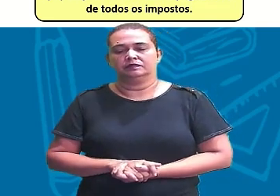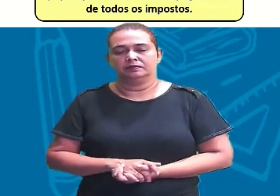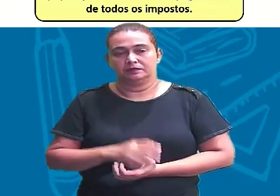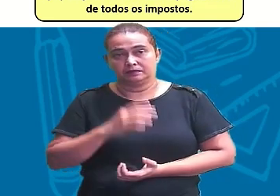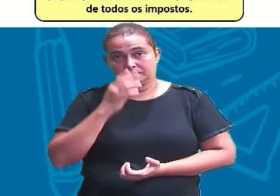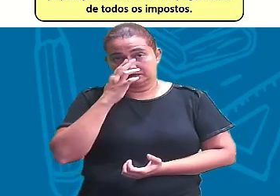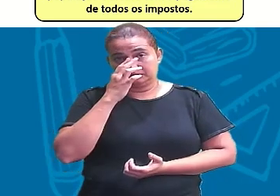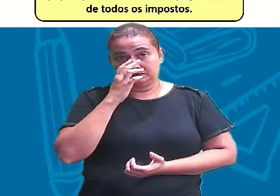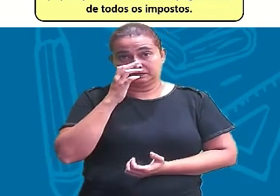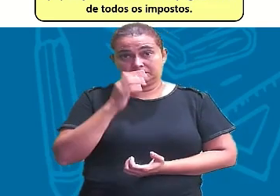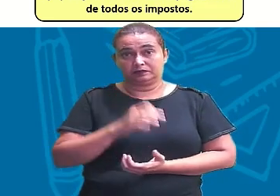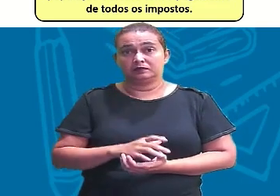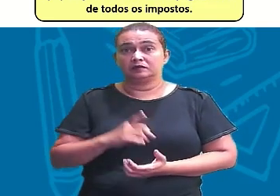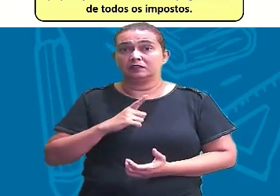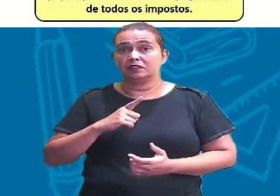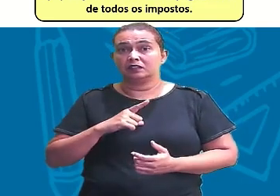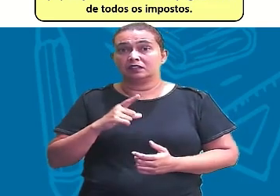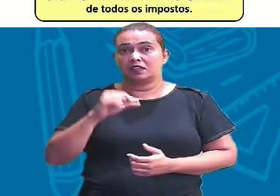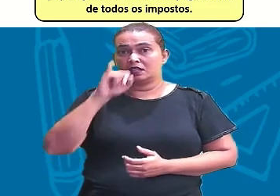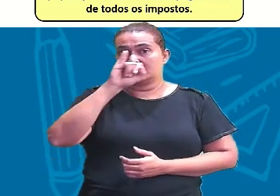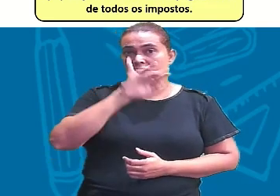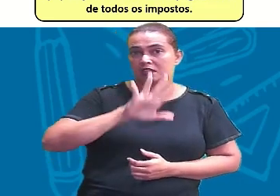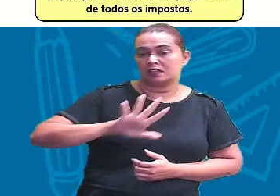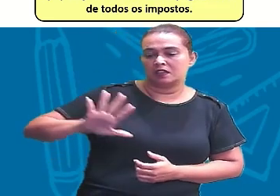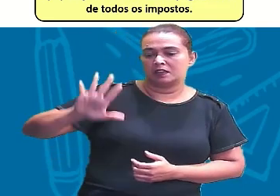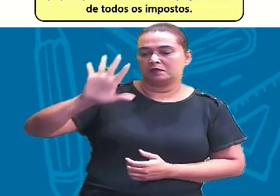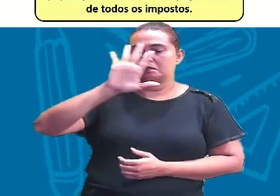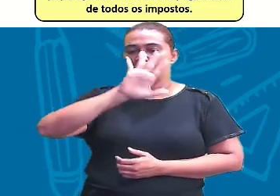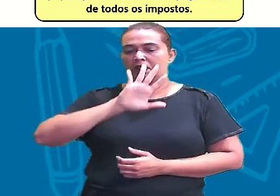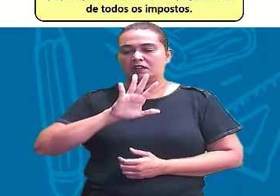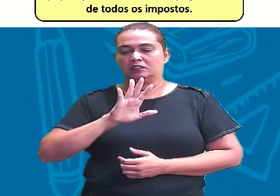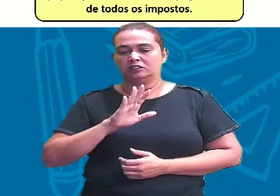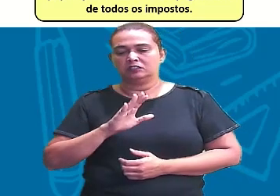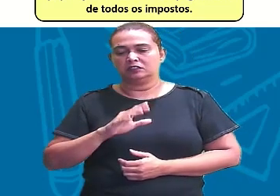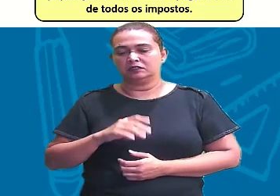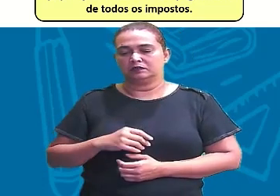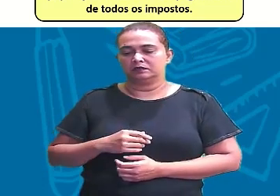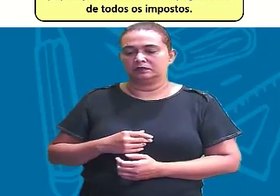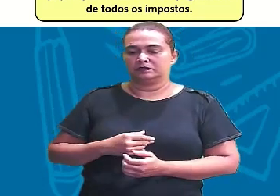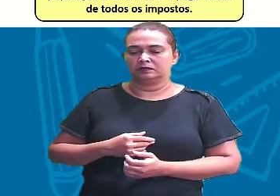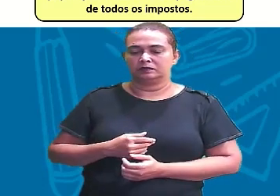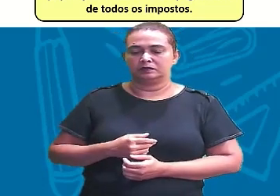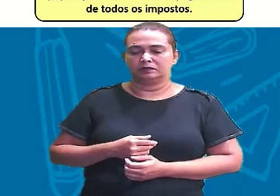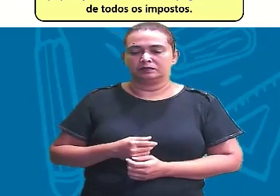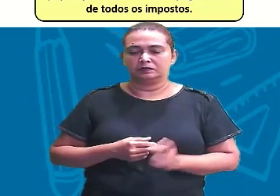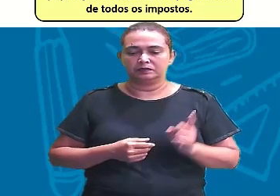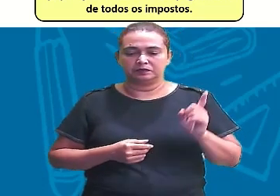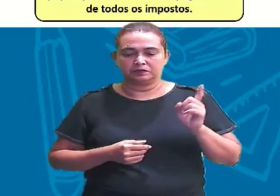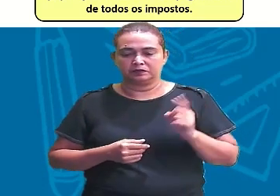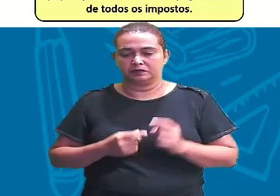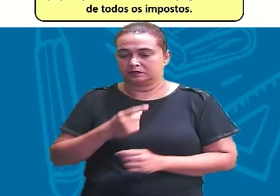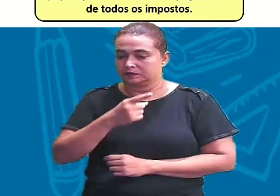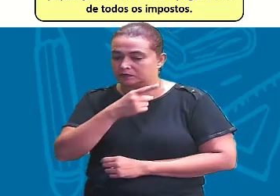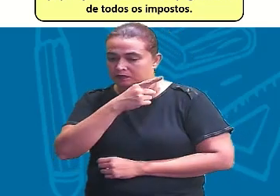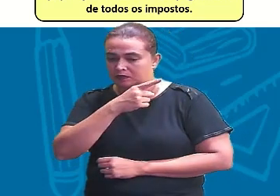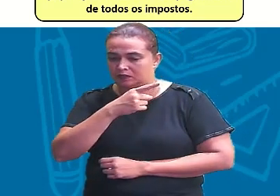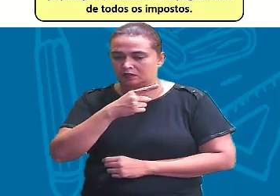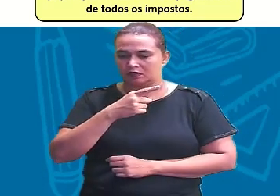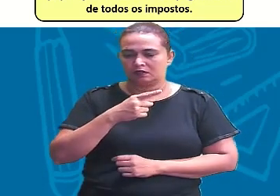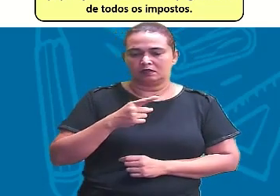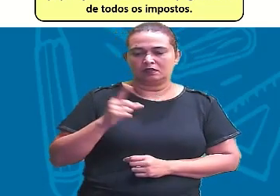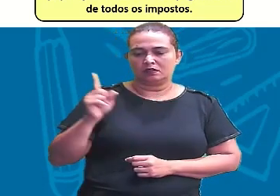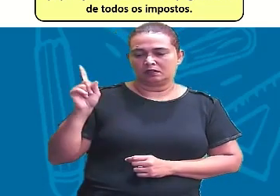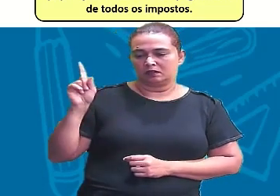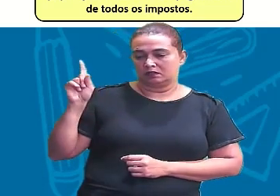Aqui eu coloquei para a gente uma pirâmide que ela meio que divide, ajuda a gente a entender como é que essa sociedade ela estava organizada.